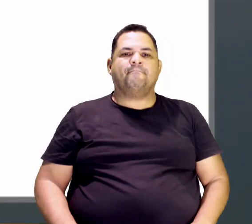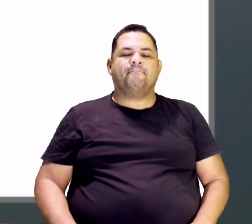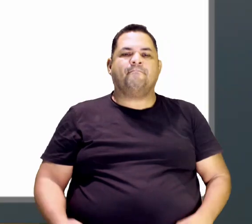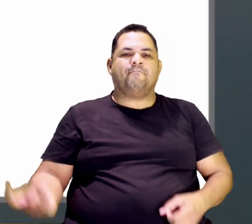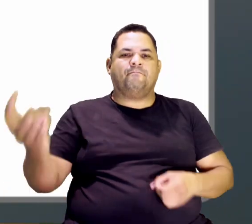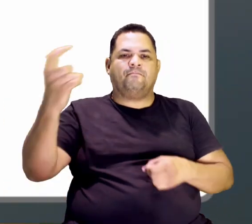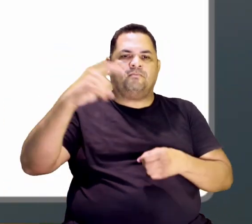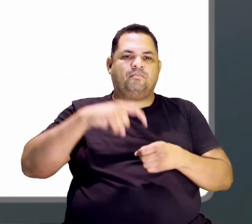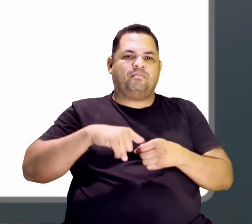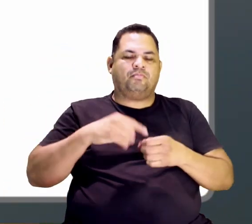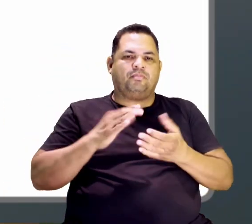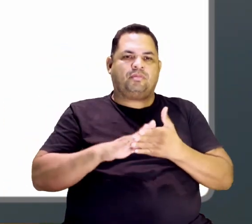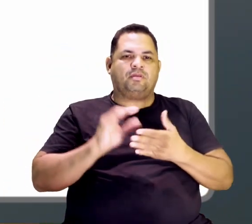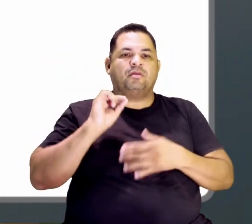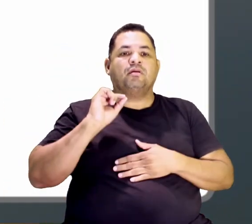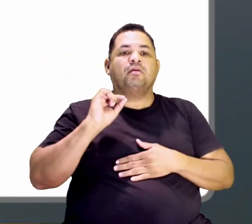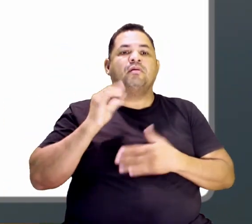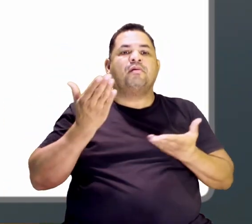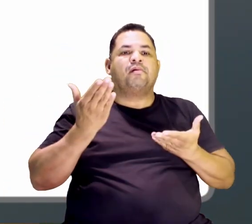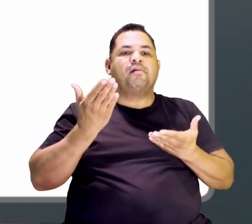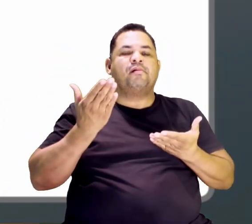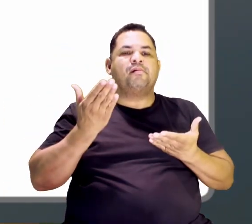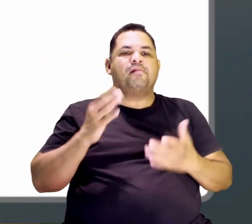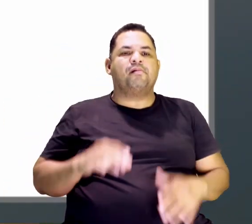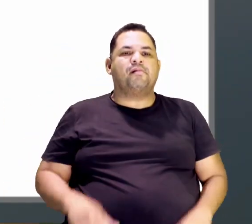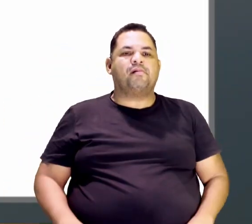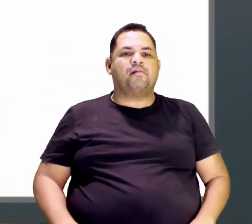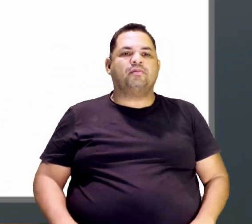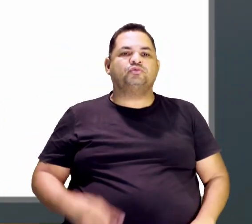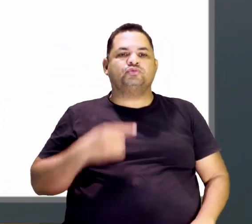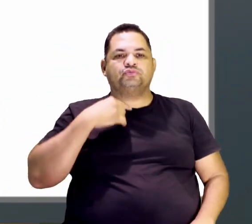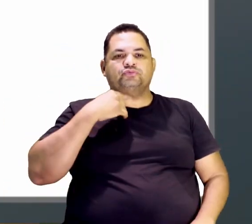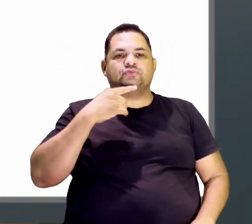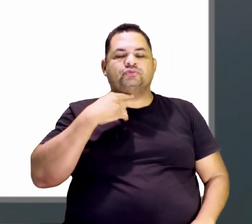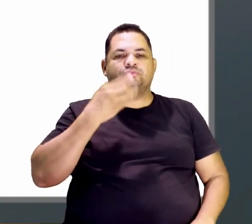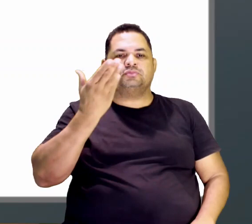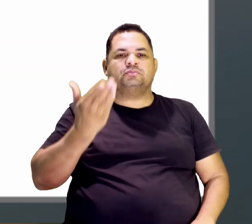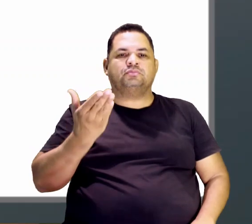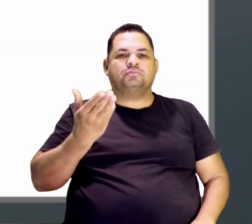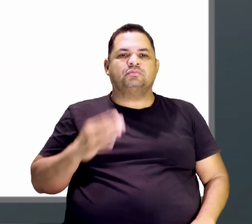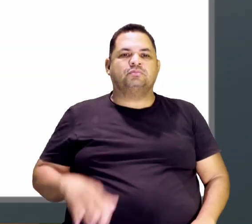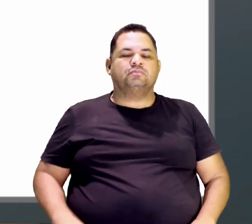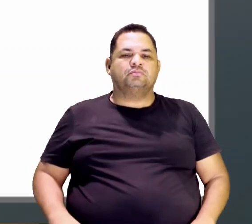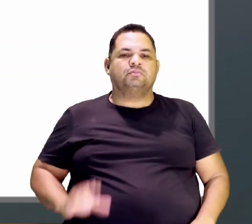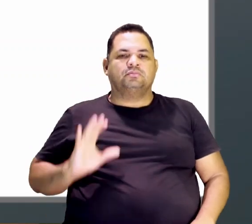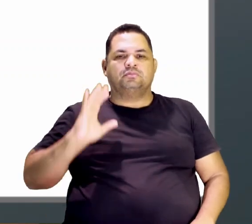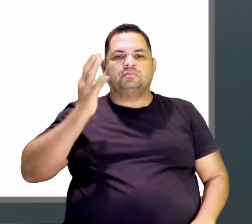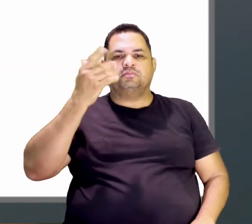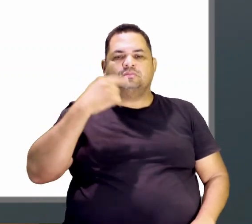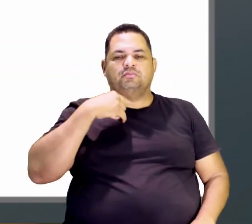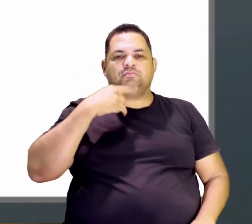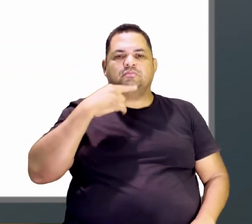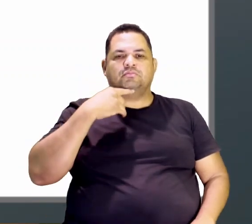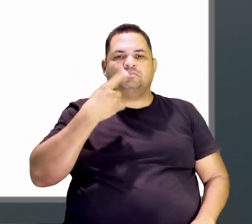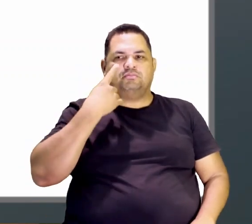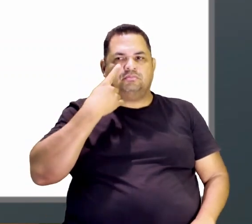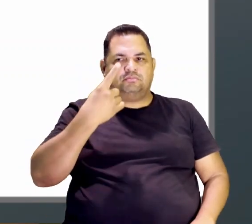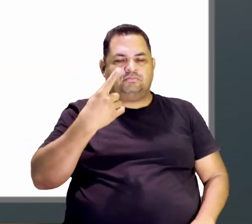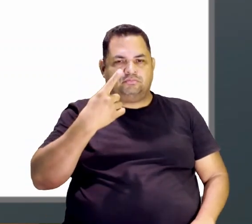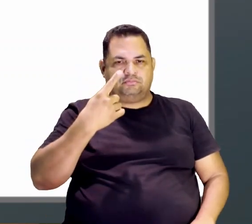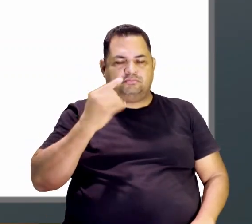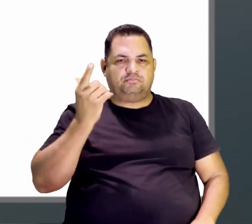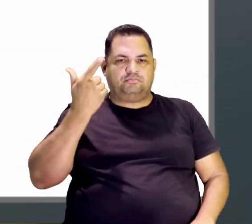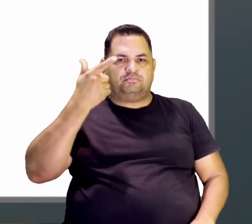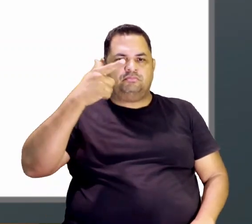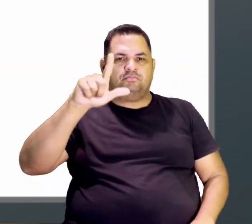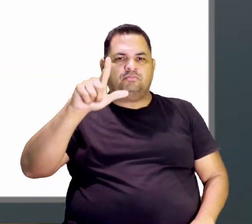Retornando agora para quê, prof? Para tirarmos dúvidas, solucionarmos dúvidas aí, verificar se você conseguiu